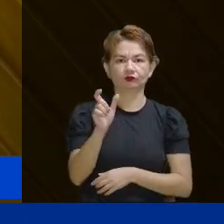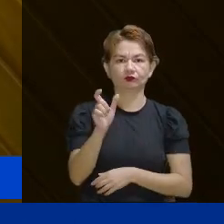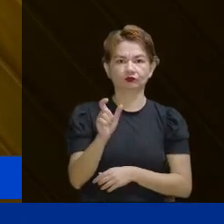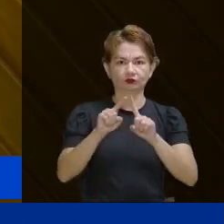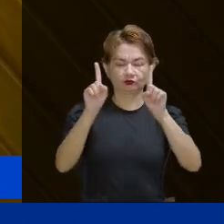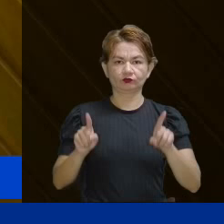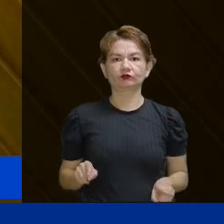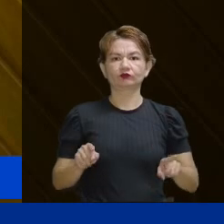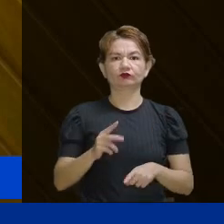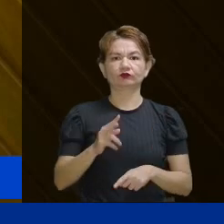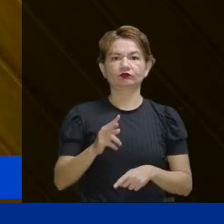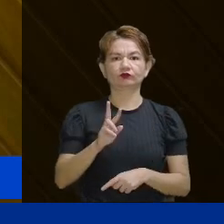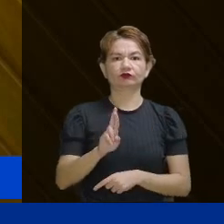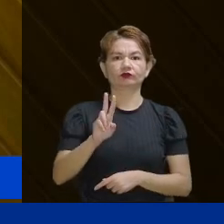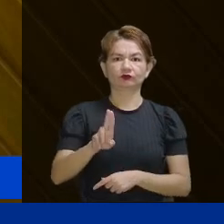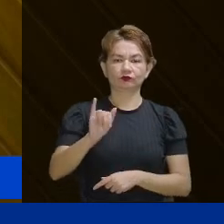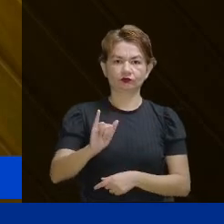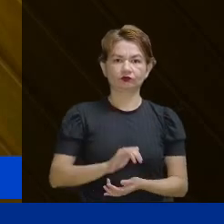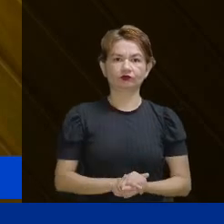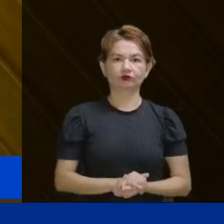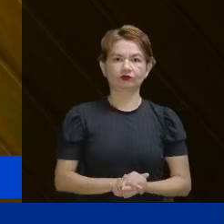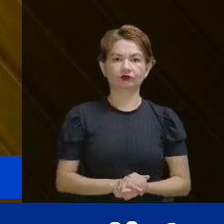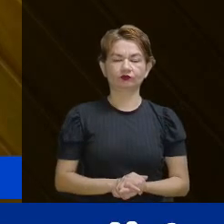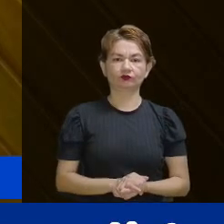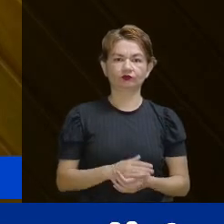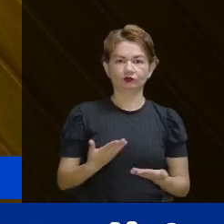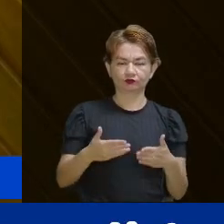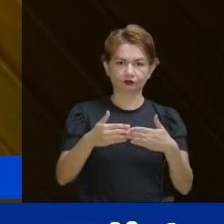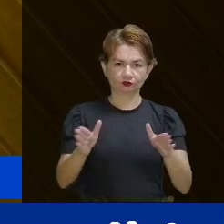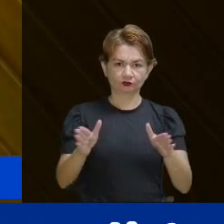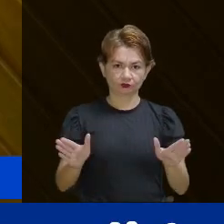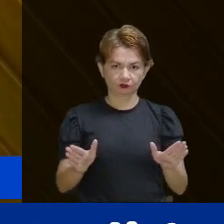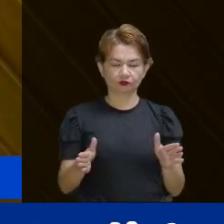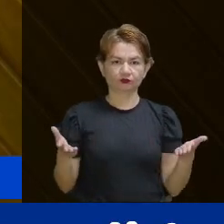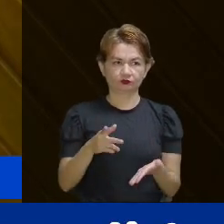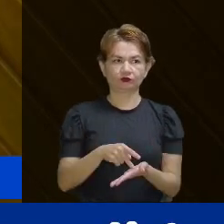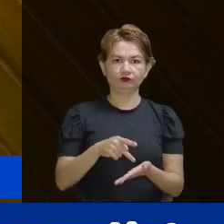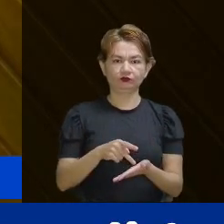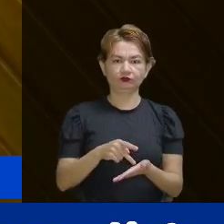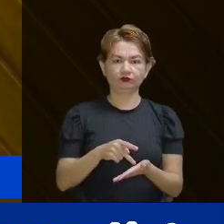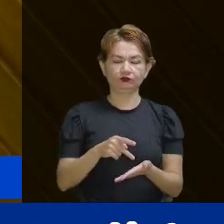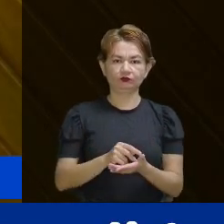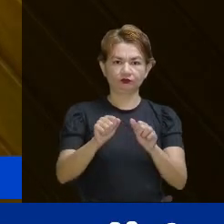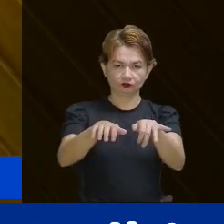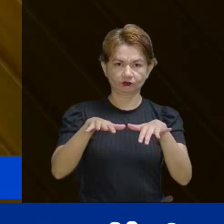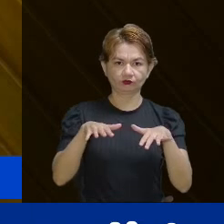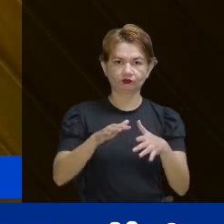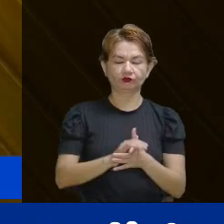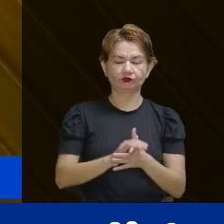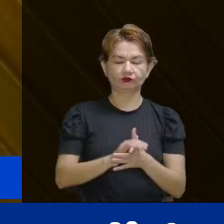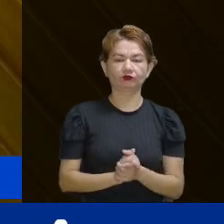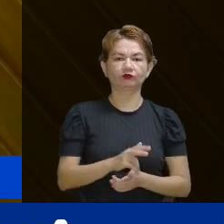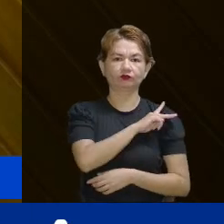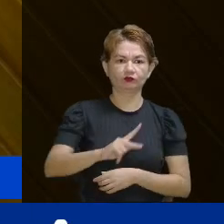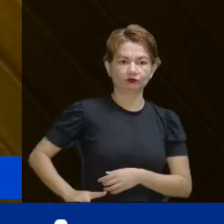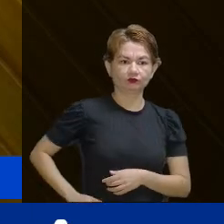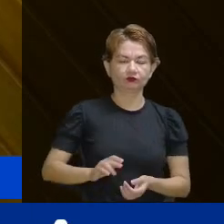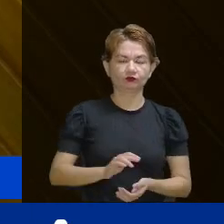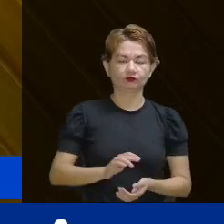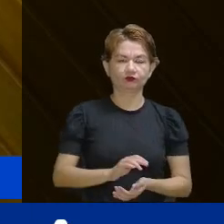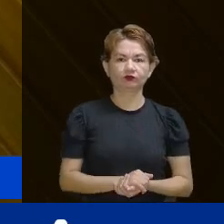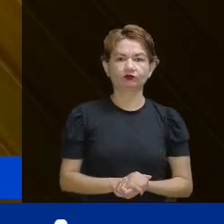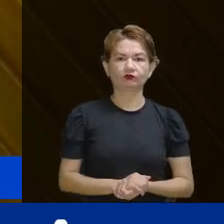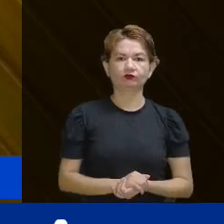Rui Moreira de Oliveira. Para a abertura oficial desta sessão solene, com a palavra, o presidente em exercício